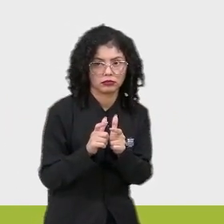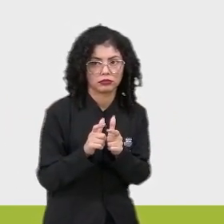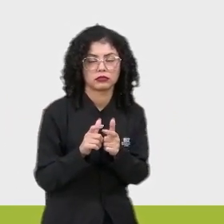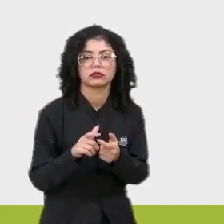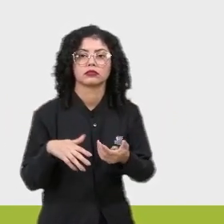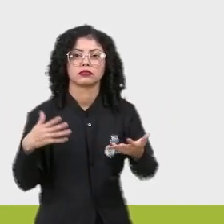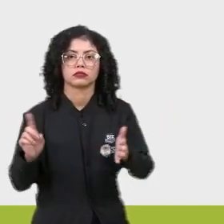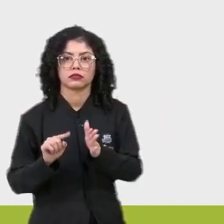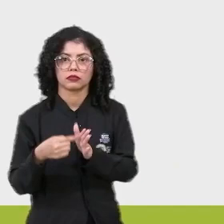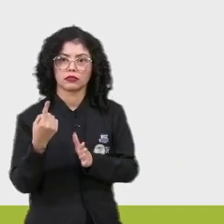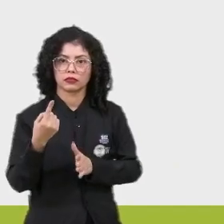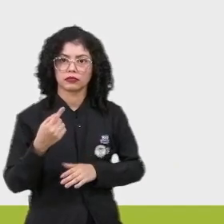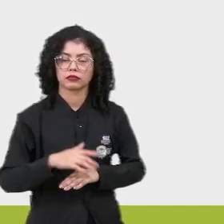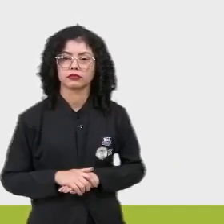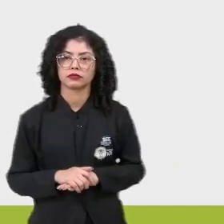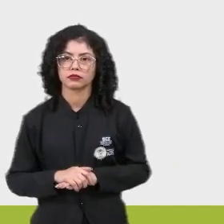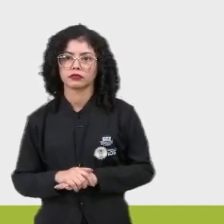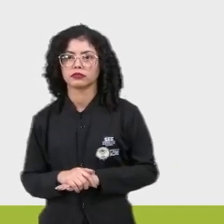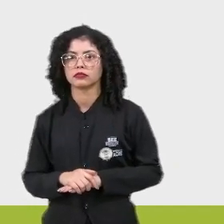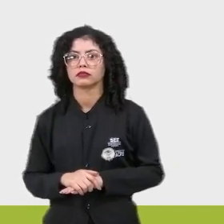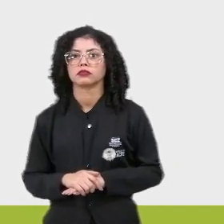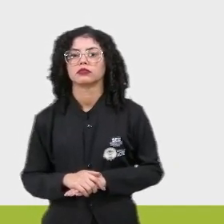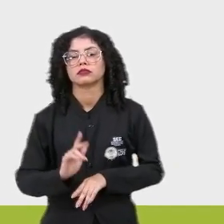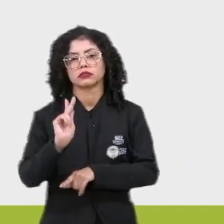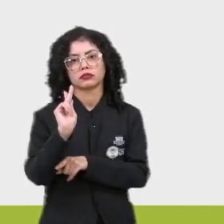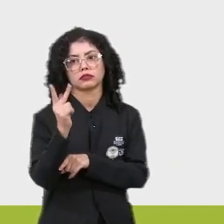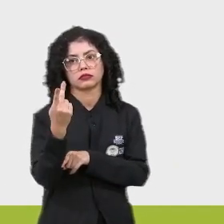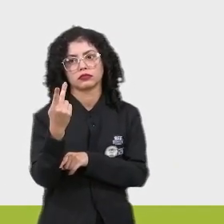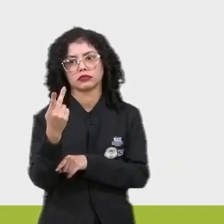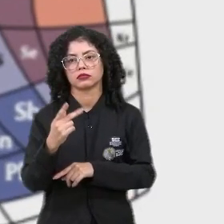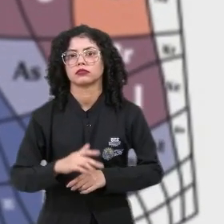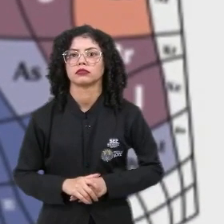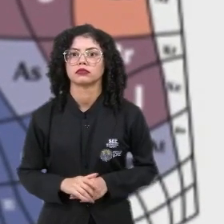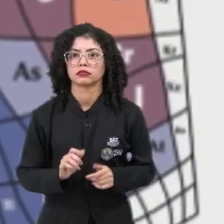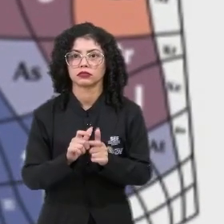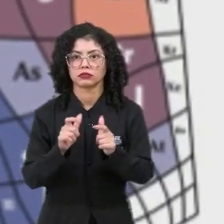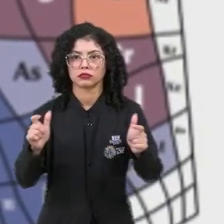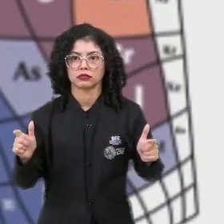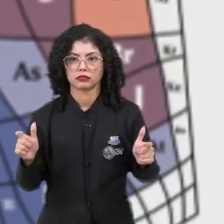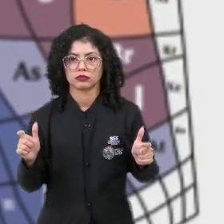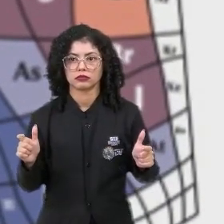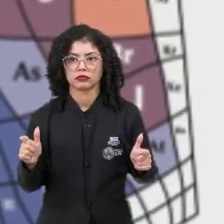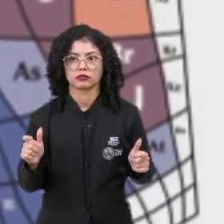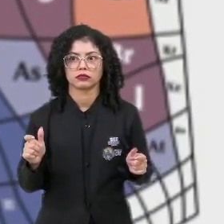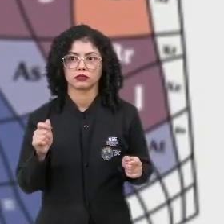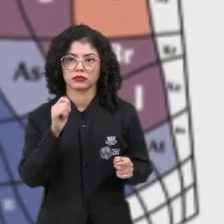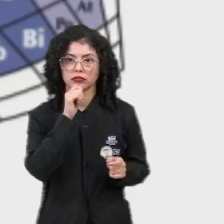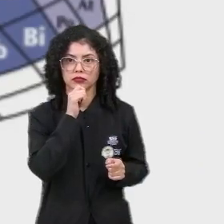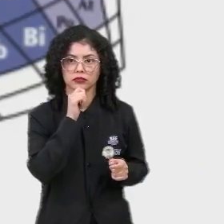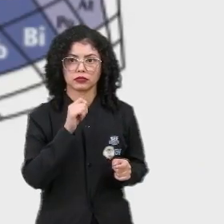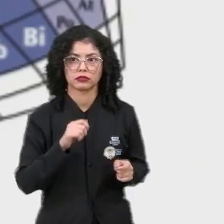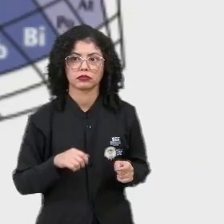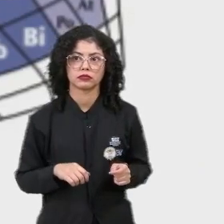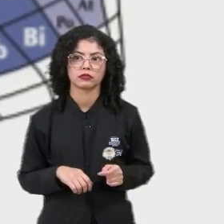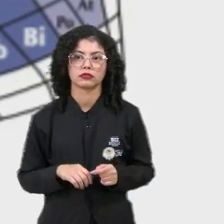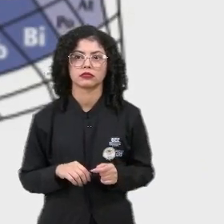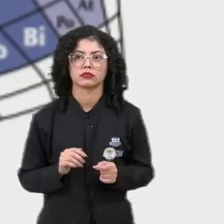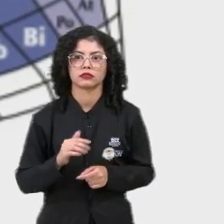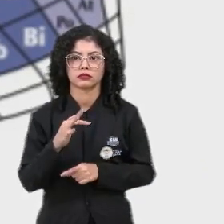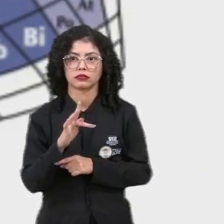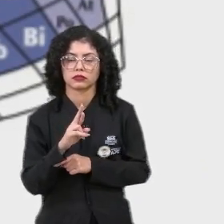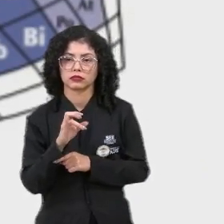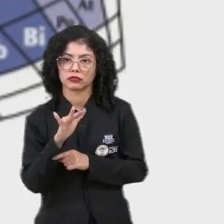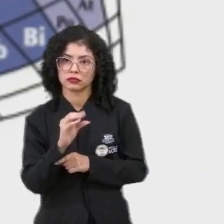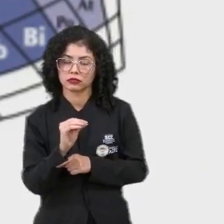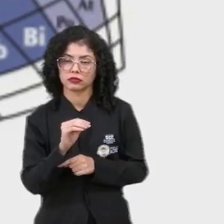primeiro grupo dessa tabela, o hidrogênio, ele é o maior em relação ao